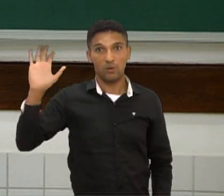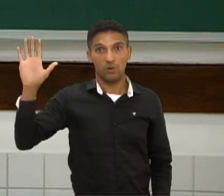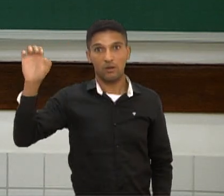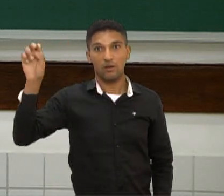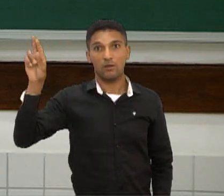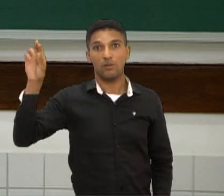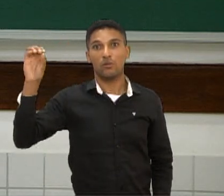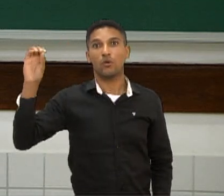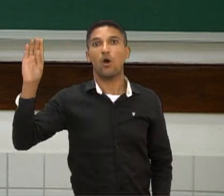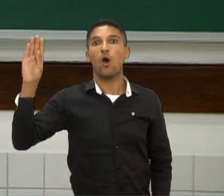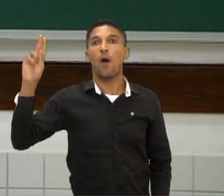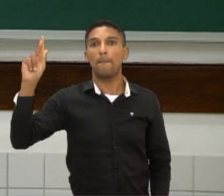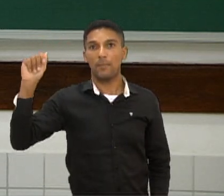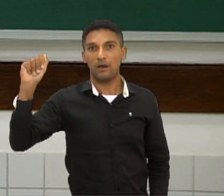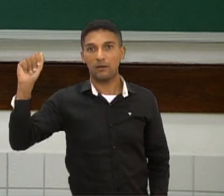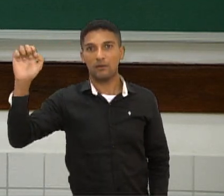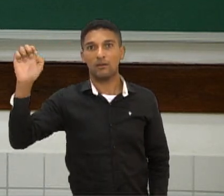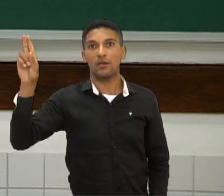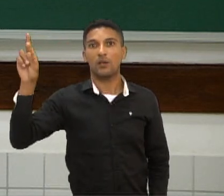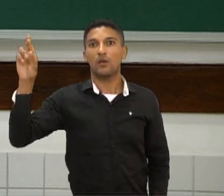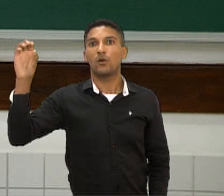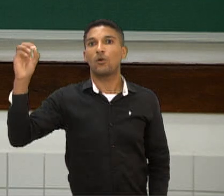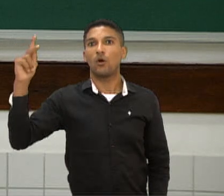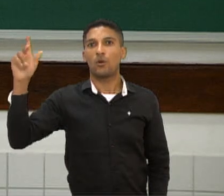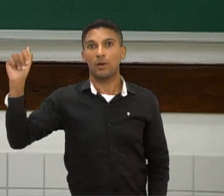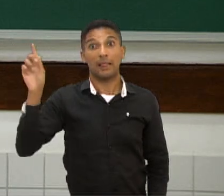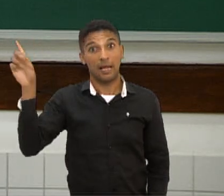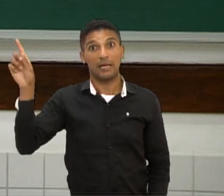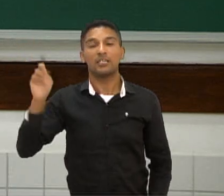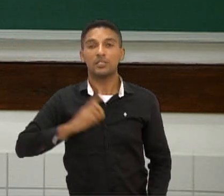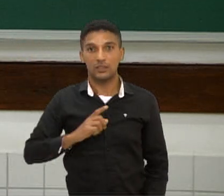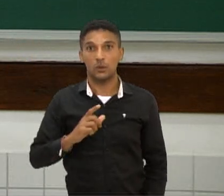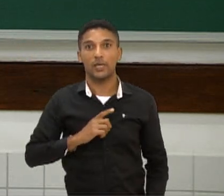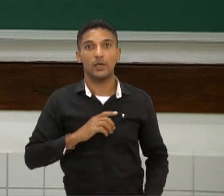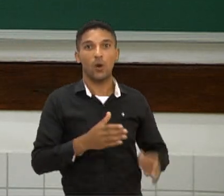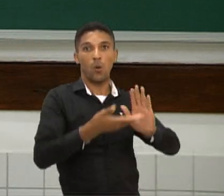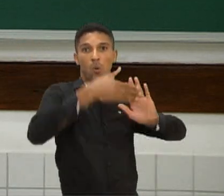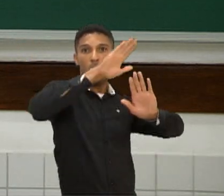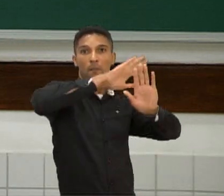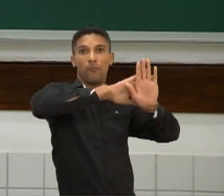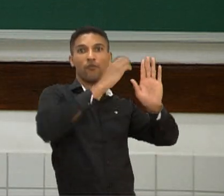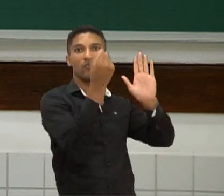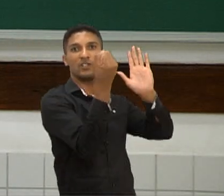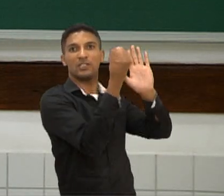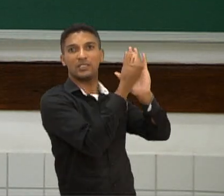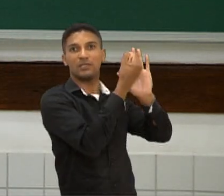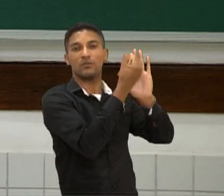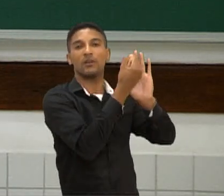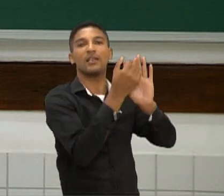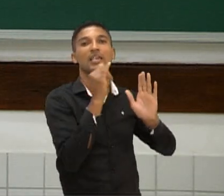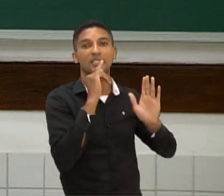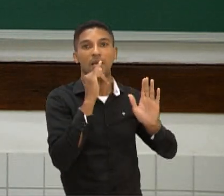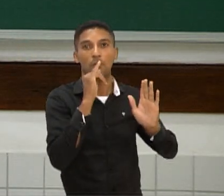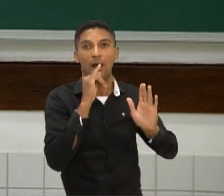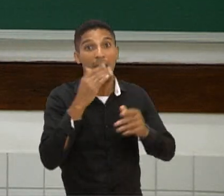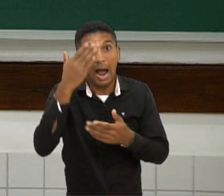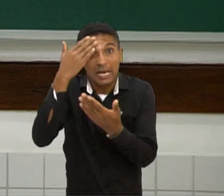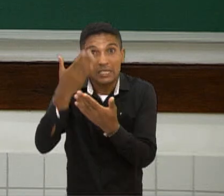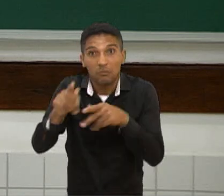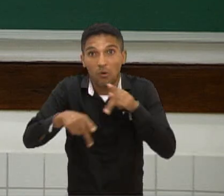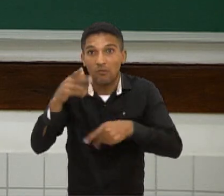várias simbologias, como a fogueira, a árvore, o sol. E aí, quando eles foram